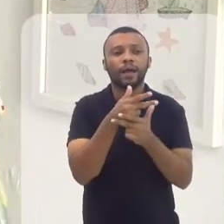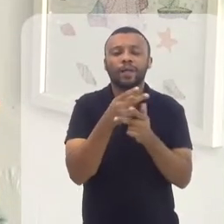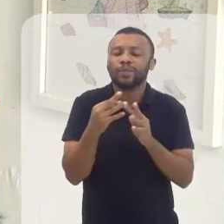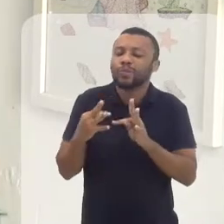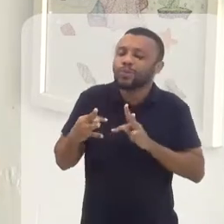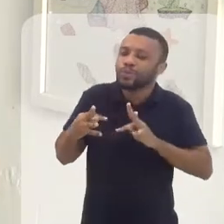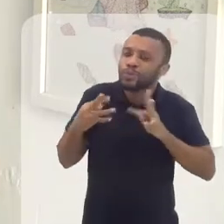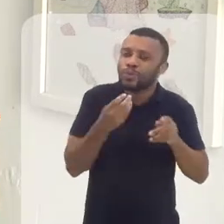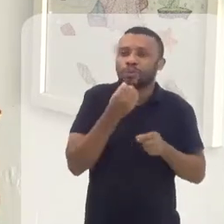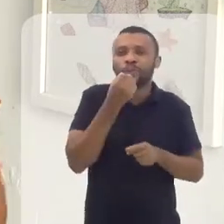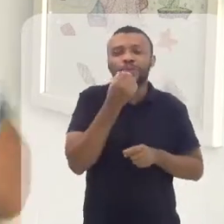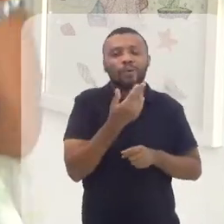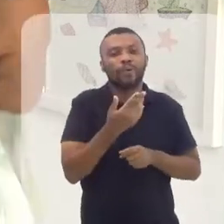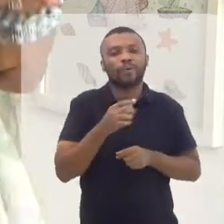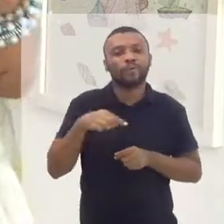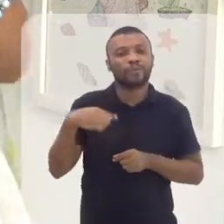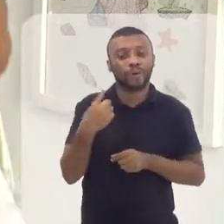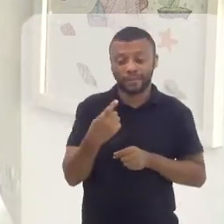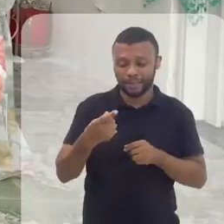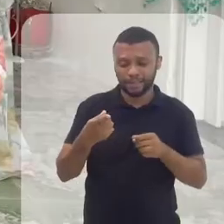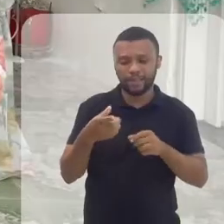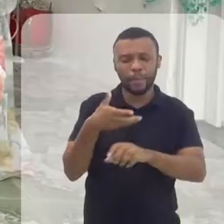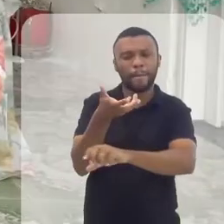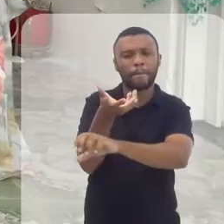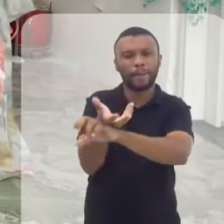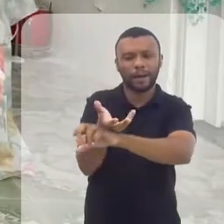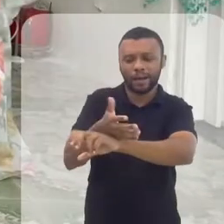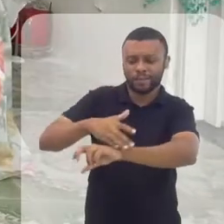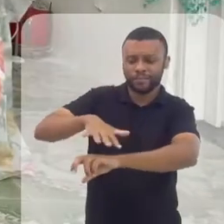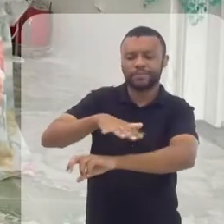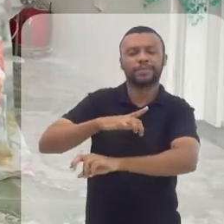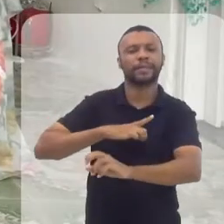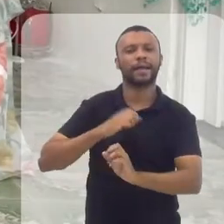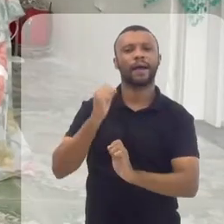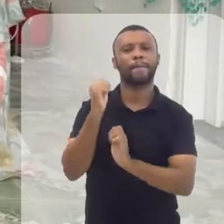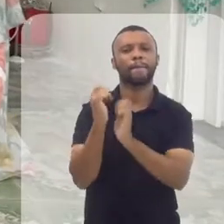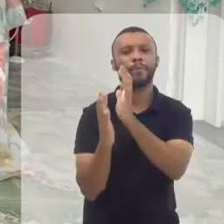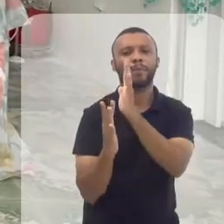é tudo de bom. Nós fazemos uma fogueira ali no pátio, né?